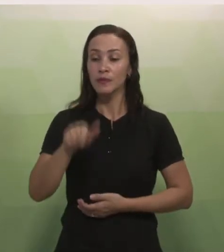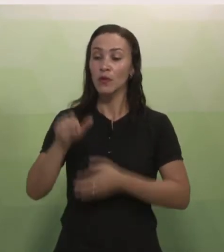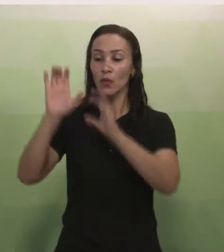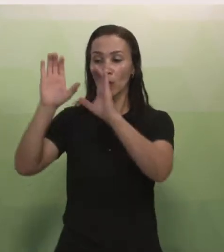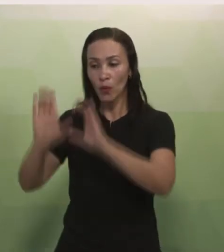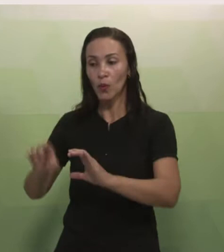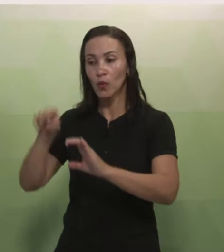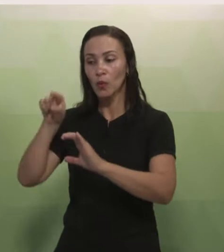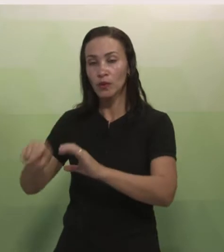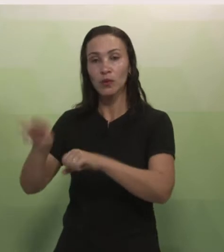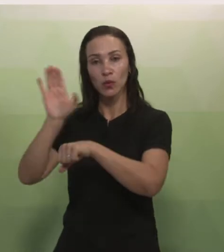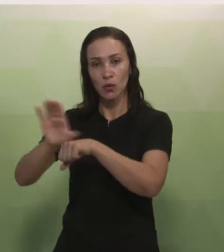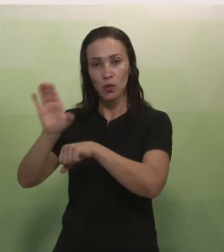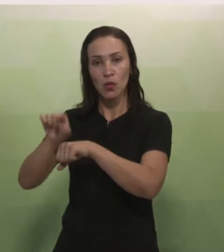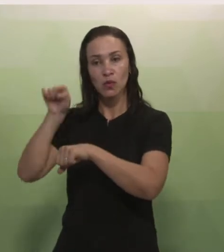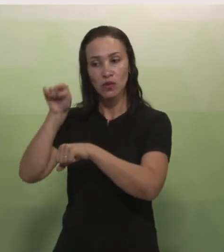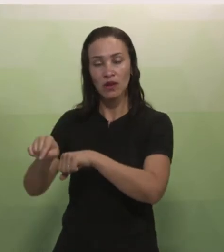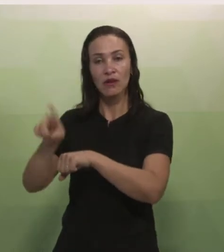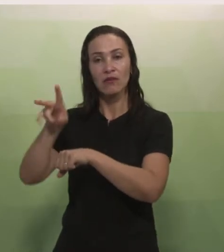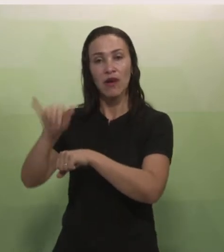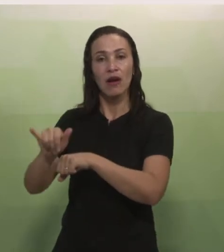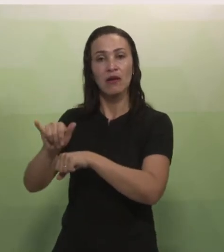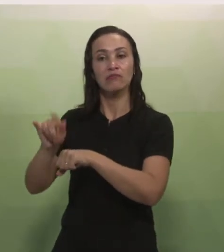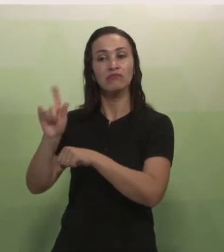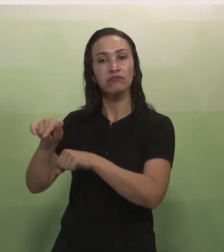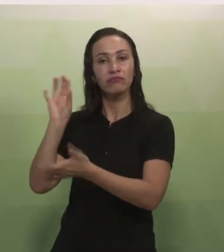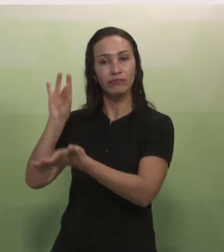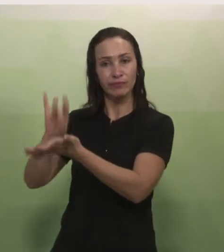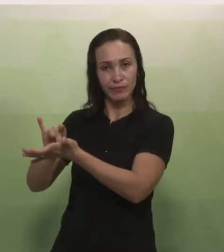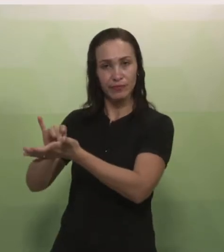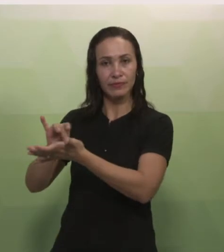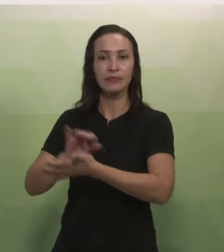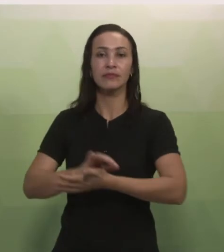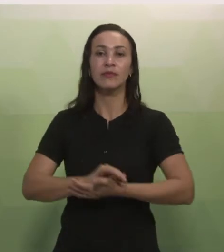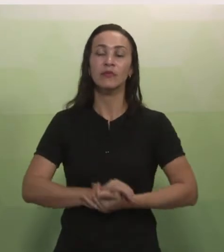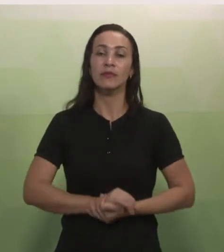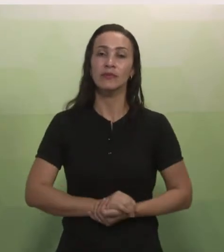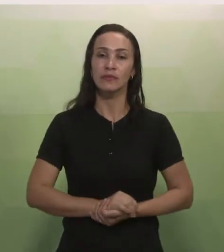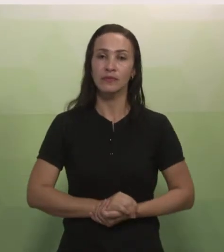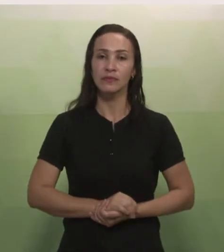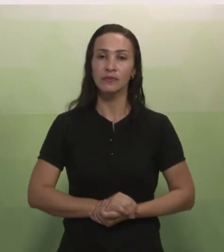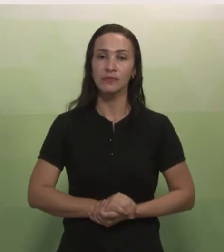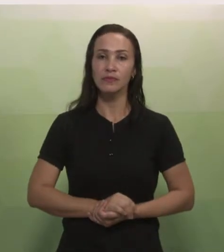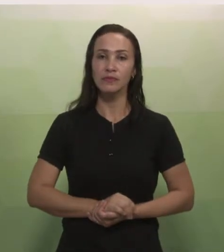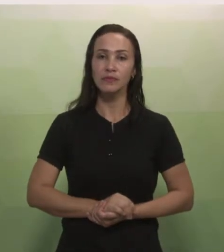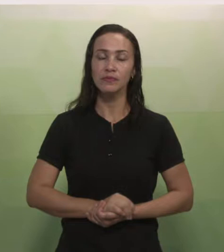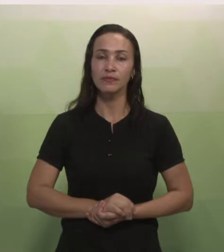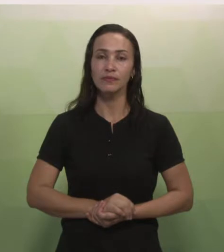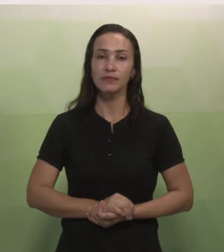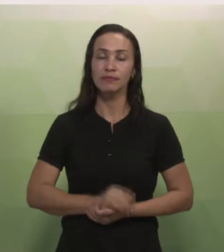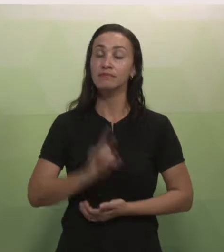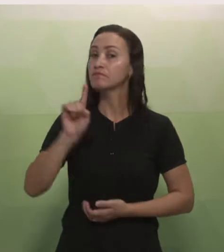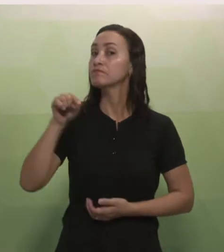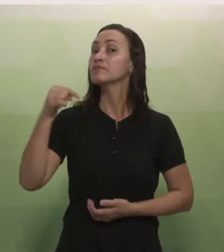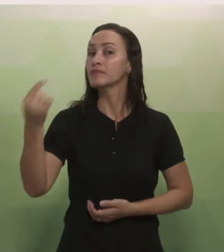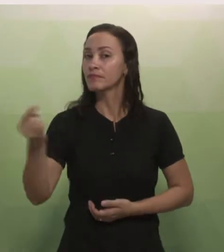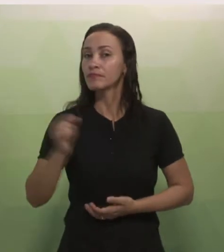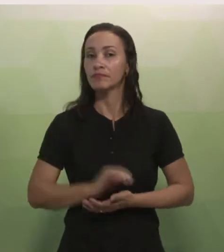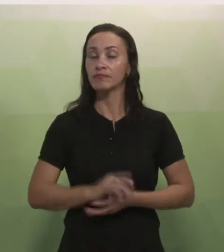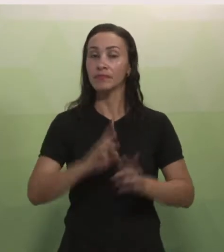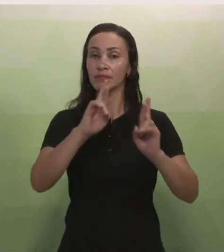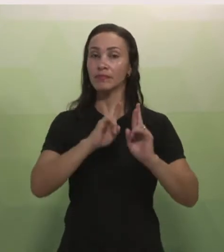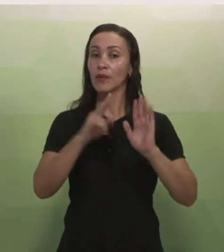pelo coordenador do curso. Em seguida, o que, que cabe